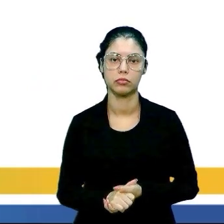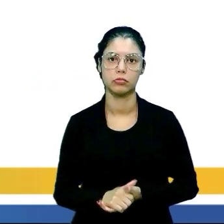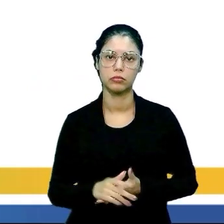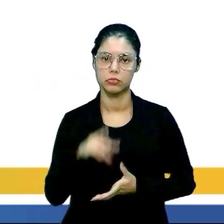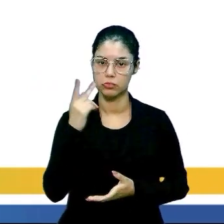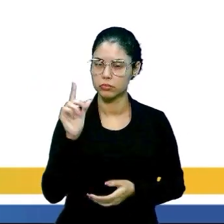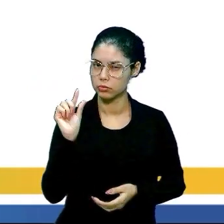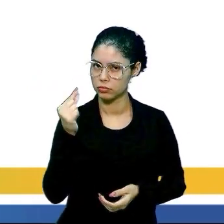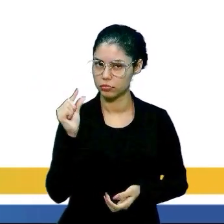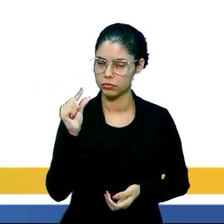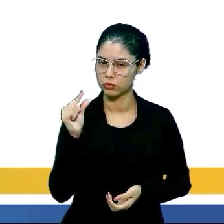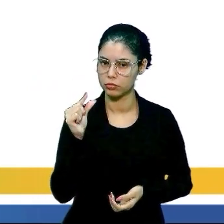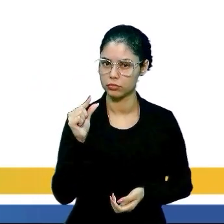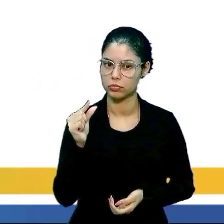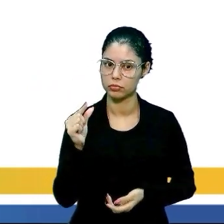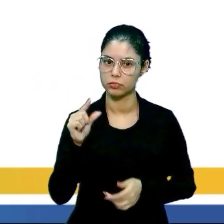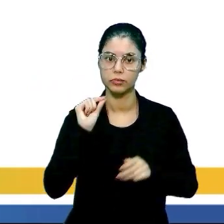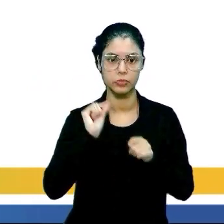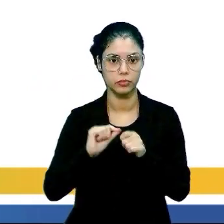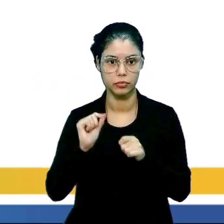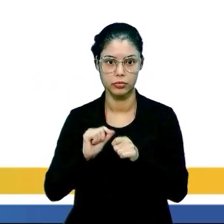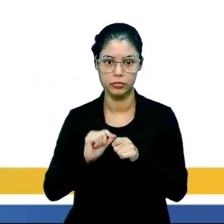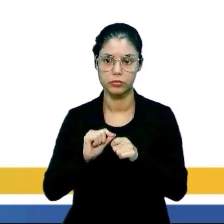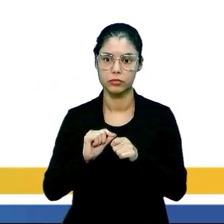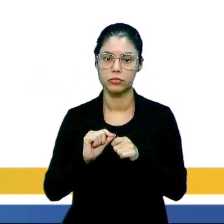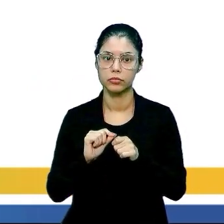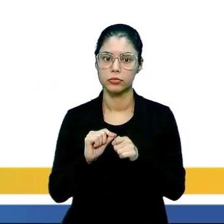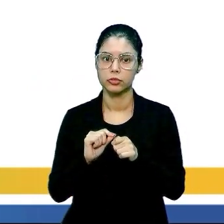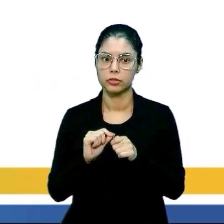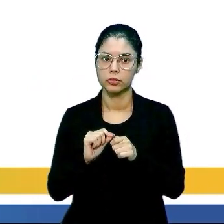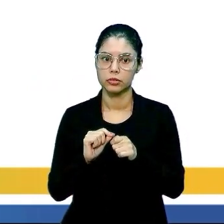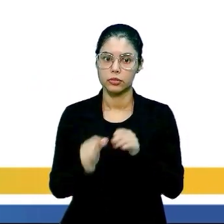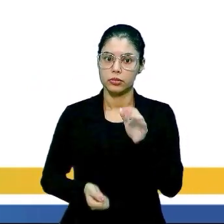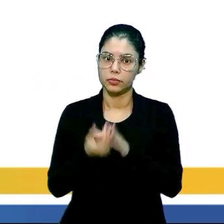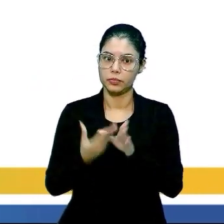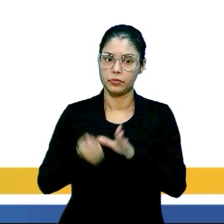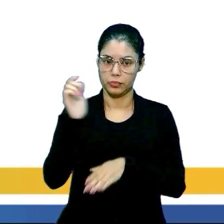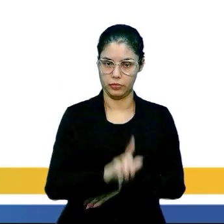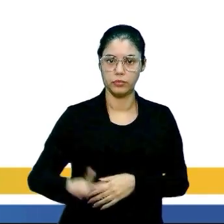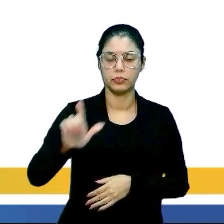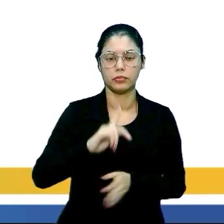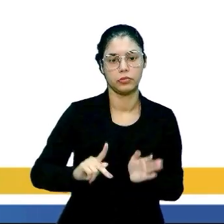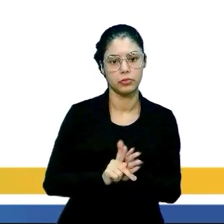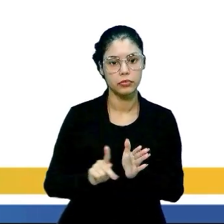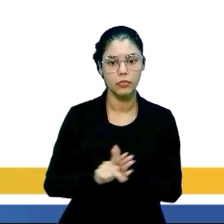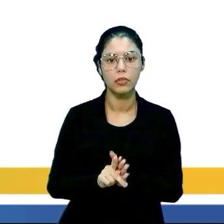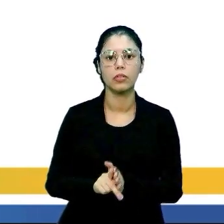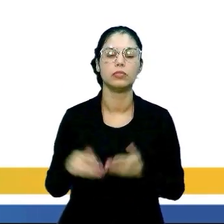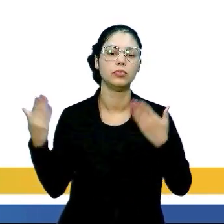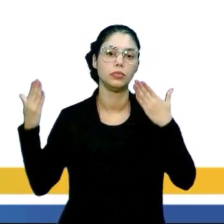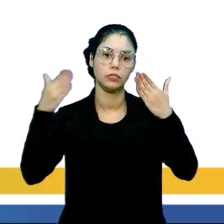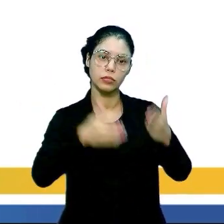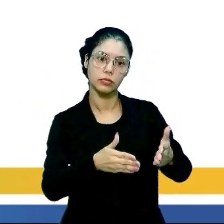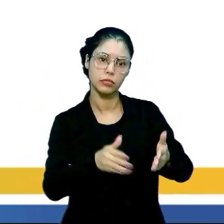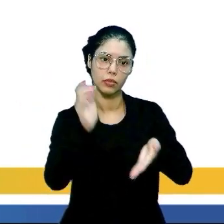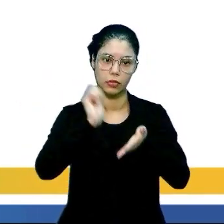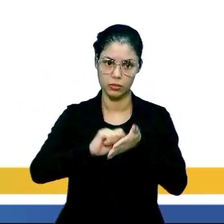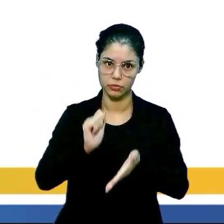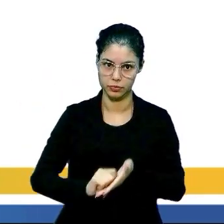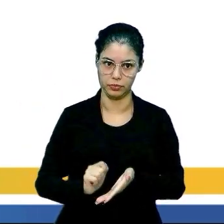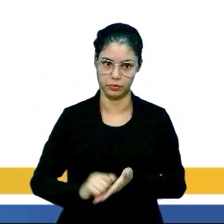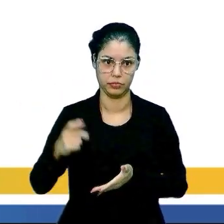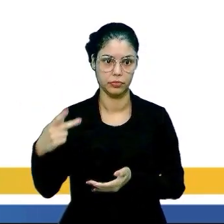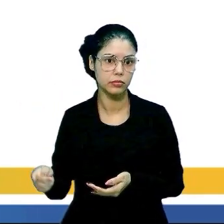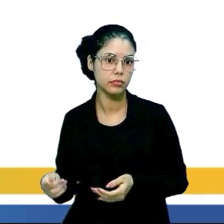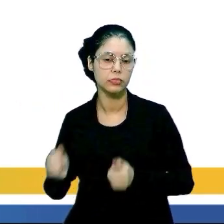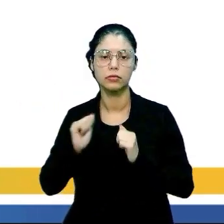ela fala um pouco do fazer... da produção literária dela, do objetivo de escrita